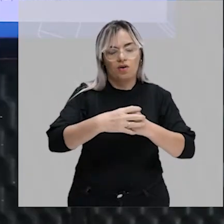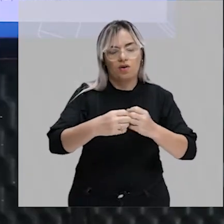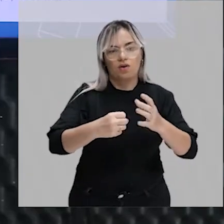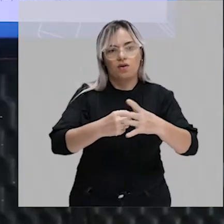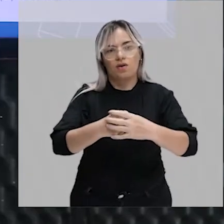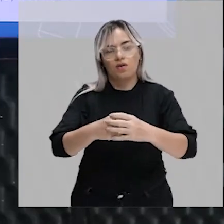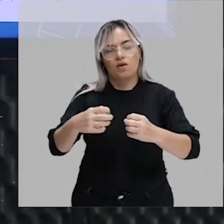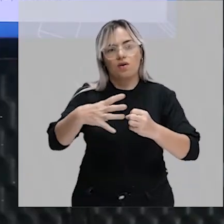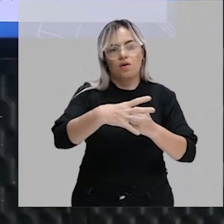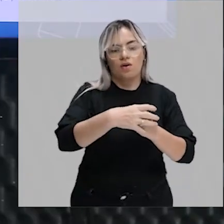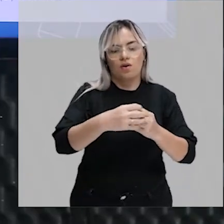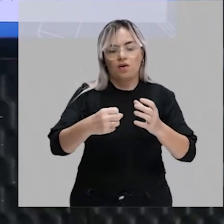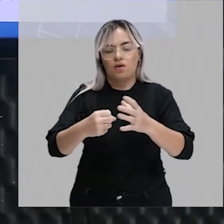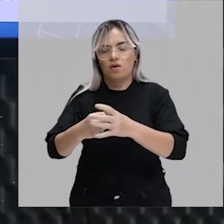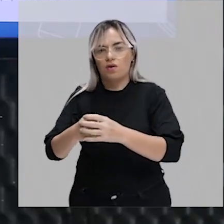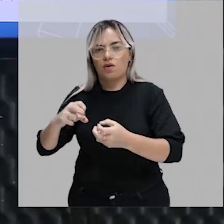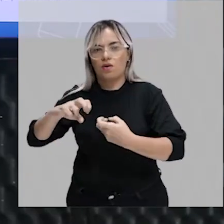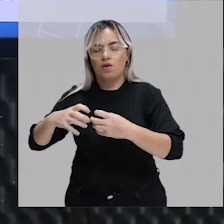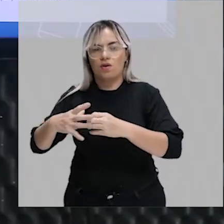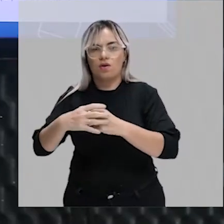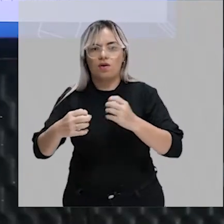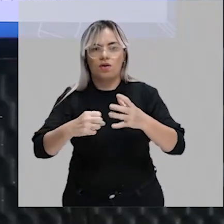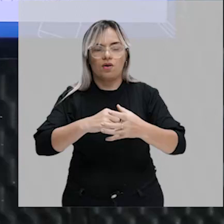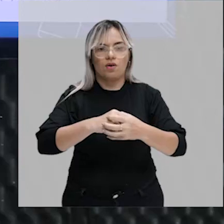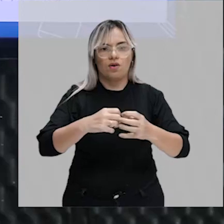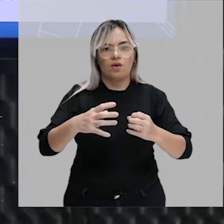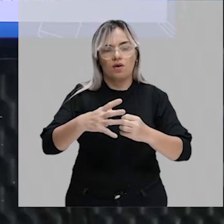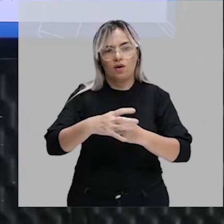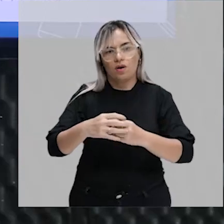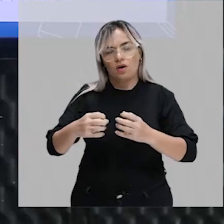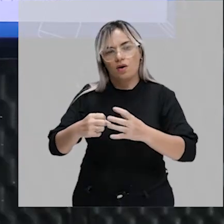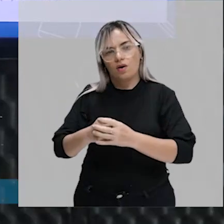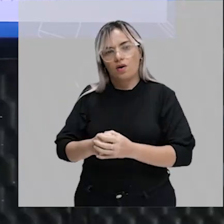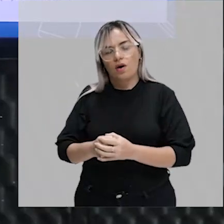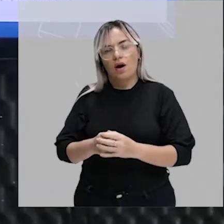leva em consideração as características morfológicas, tá? Então,